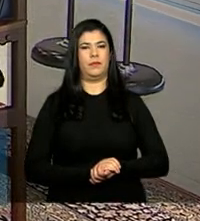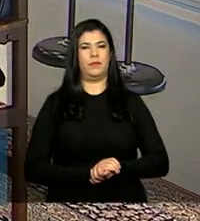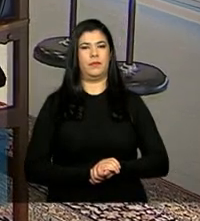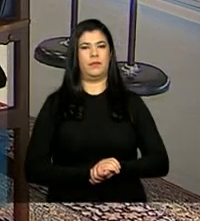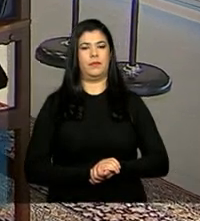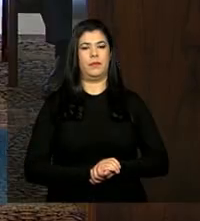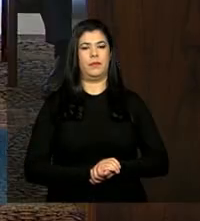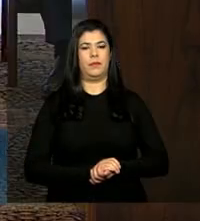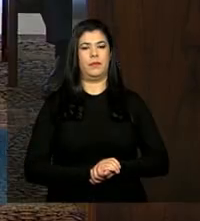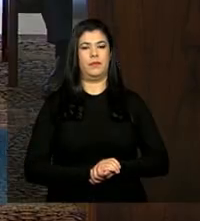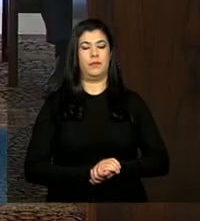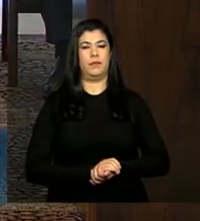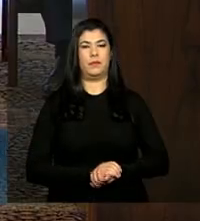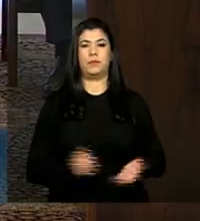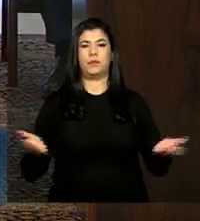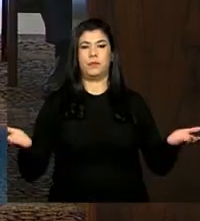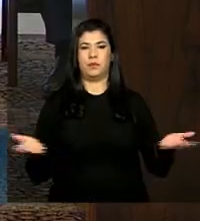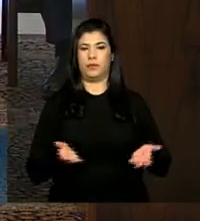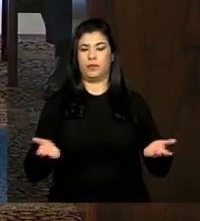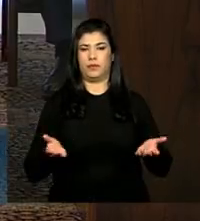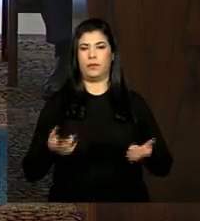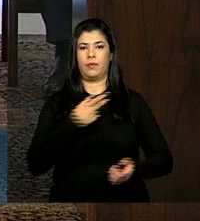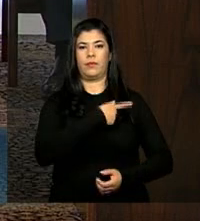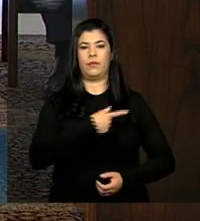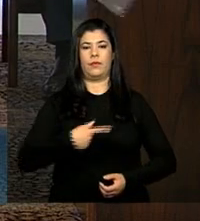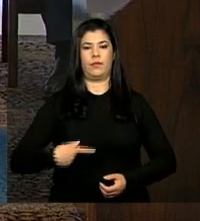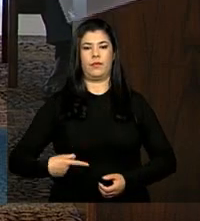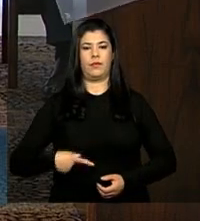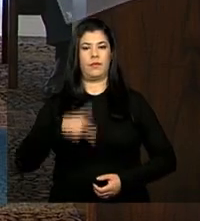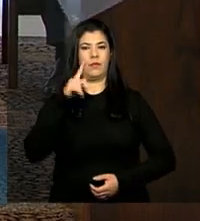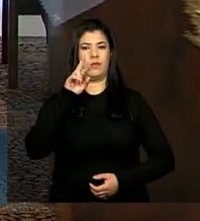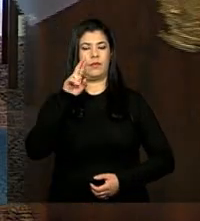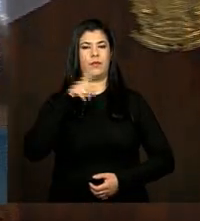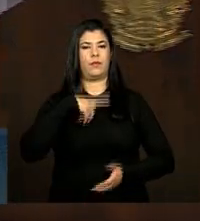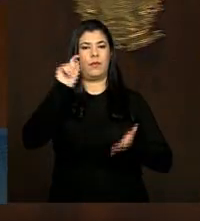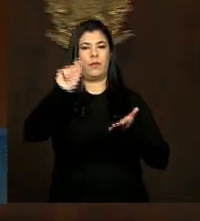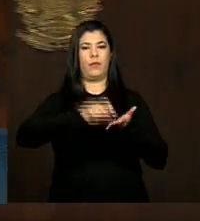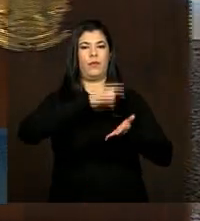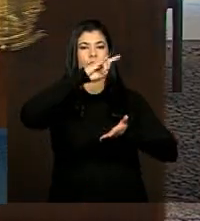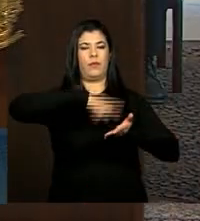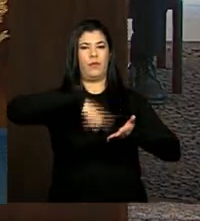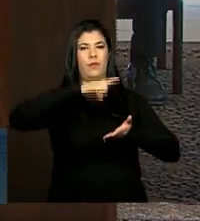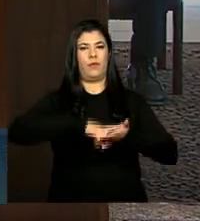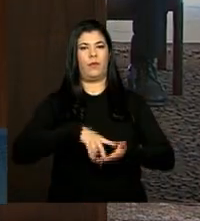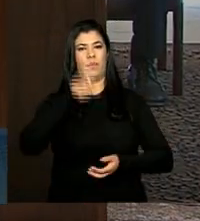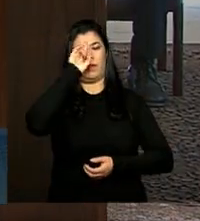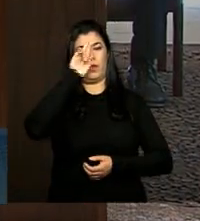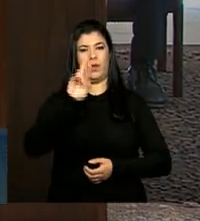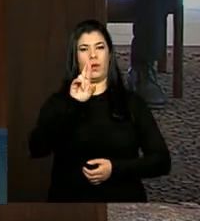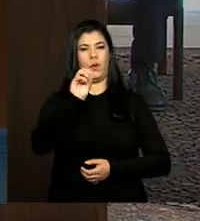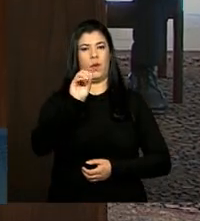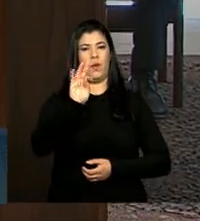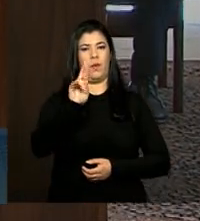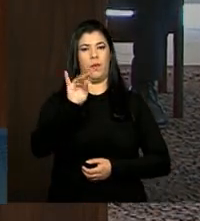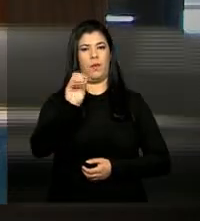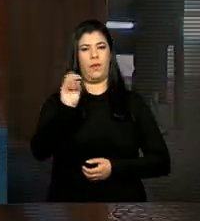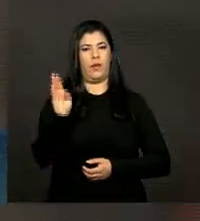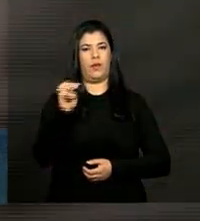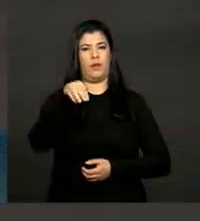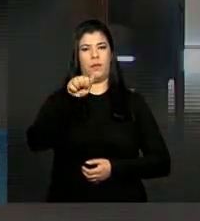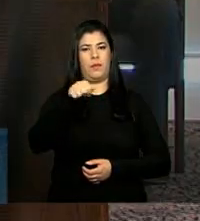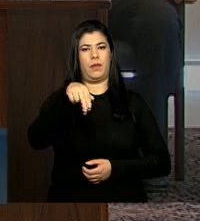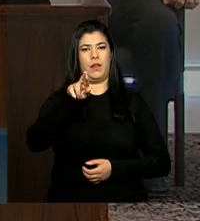acompanhar neste momento a Presidenta da República assina o termo que D Posse ao Senor Roberto manga de Ministro